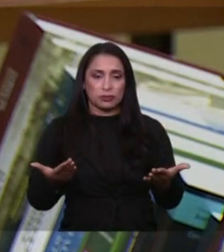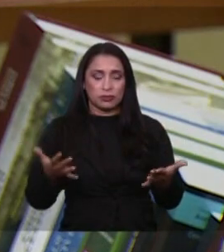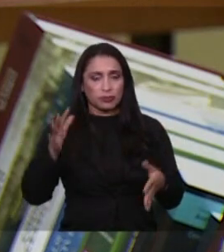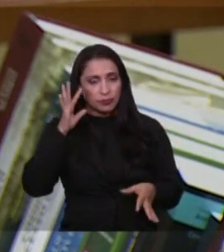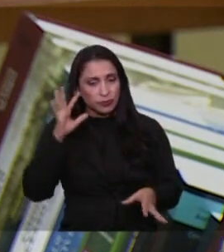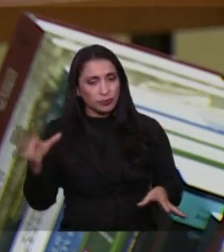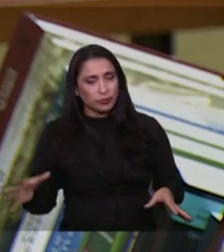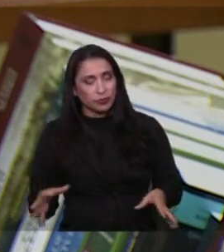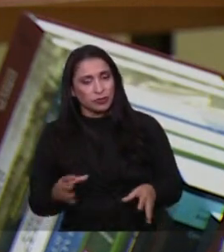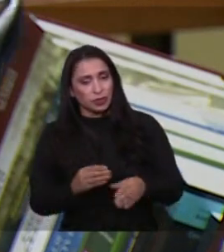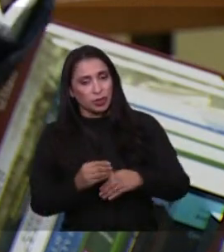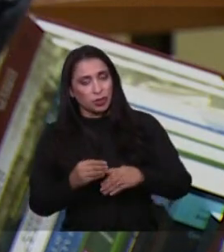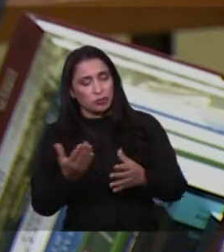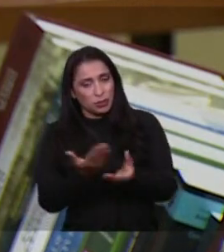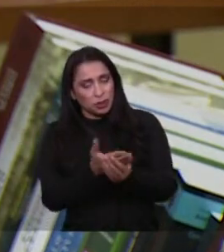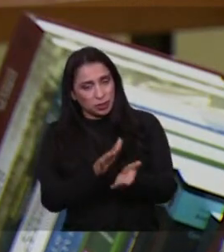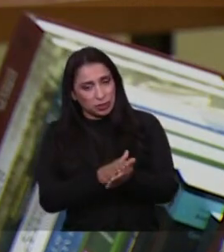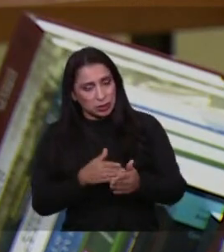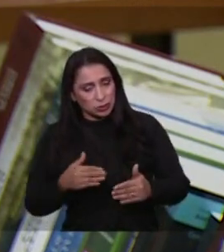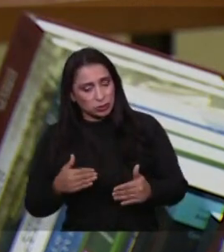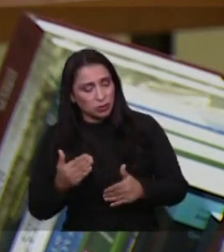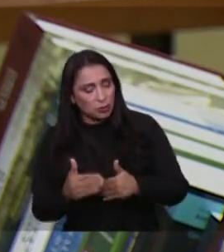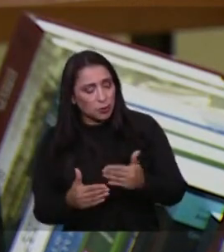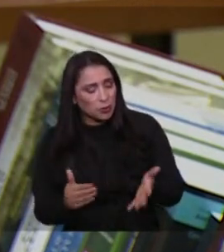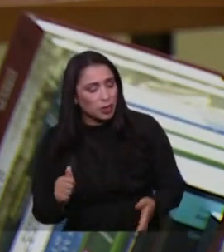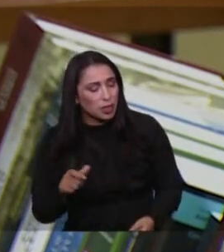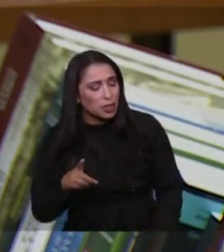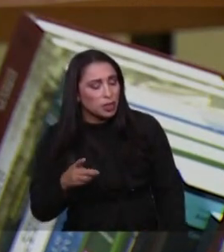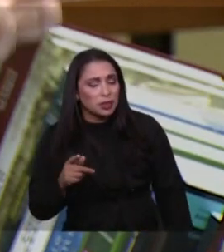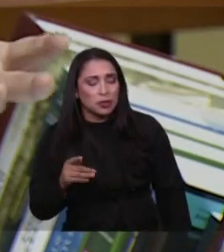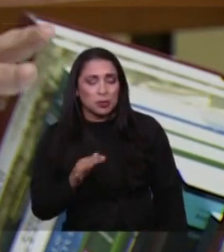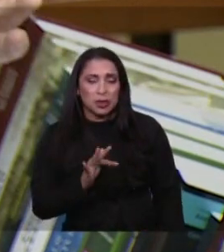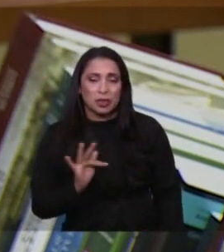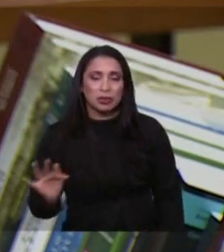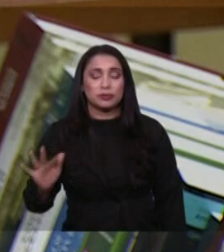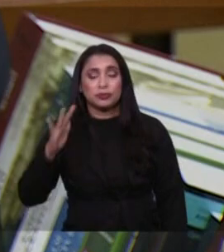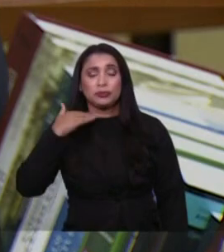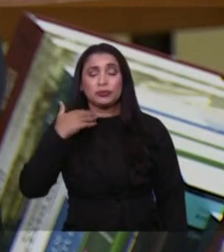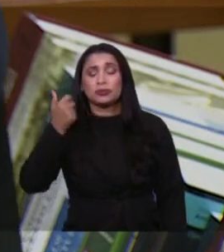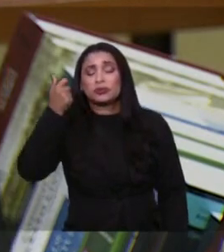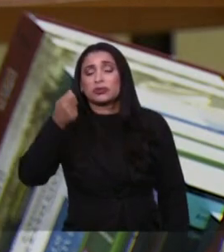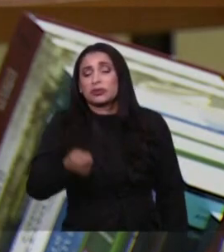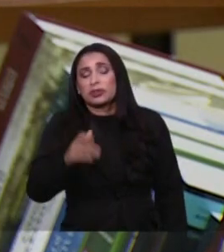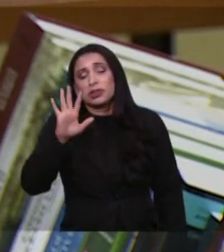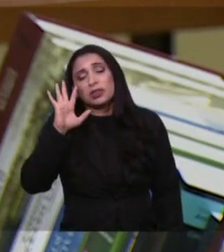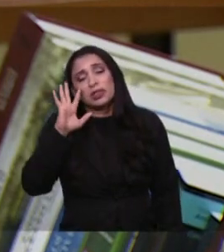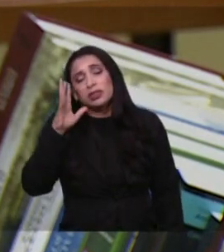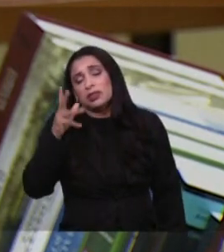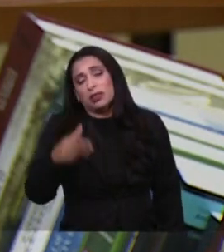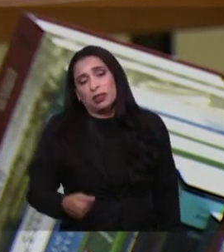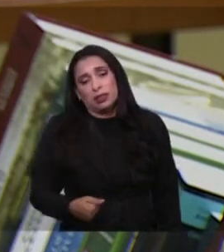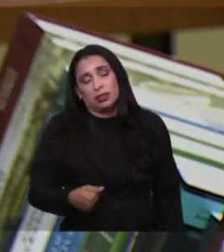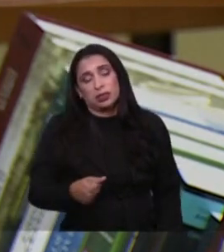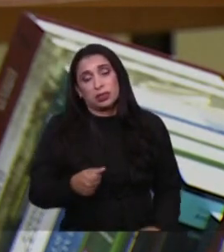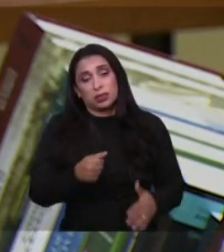dizer, o processo está caminhando, surgiu a DPF, aí o juiz vai decidir de acordo com a novel